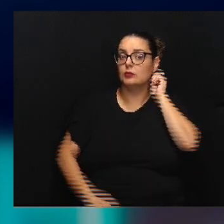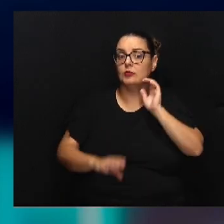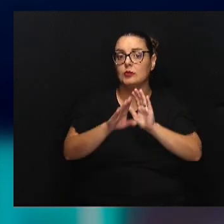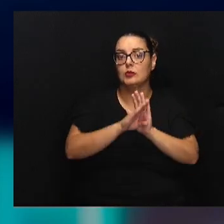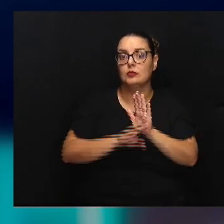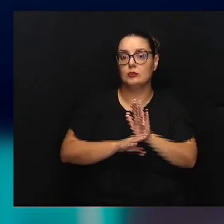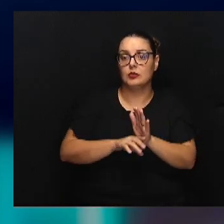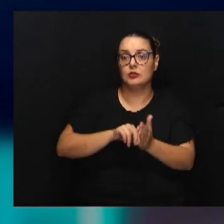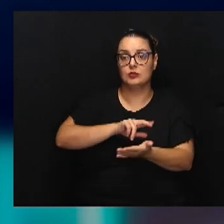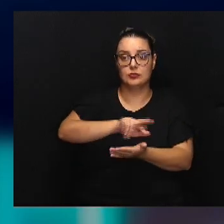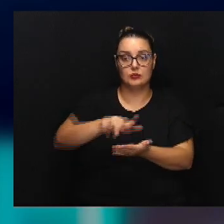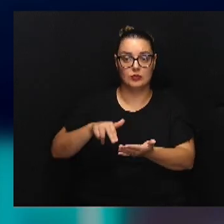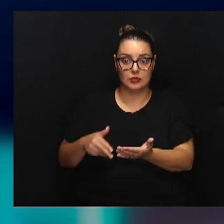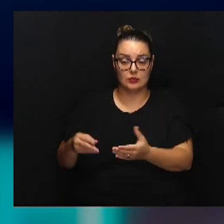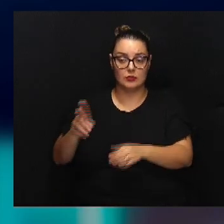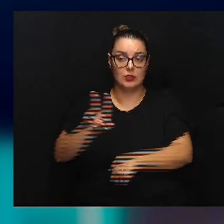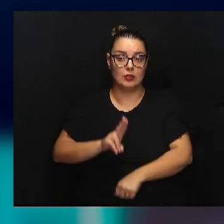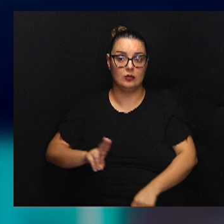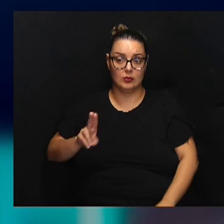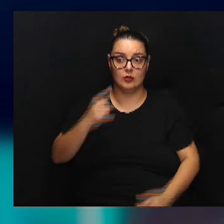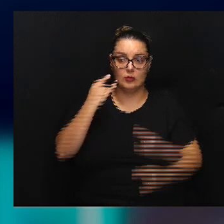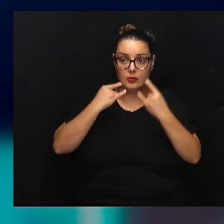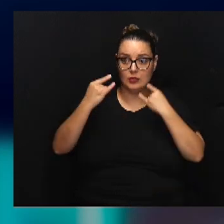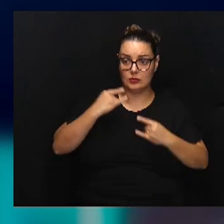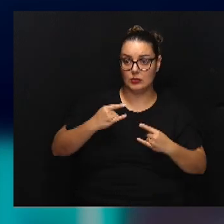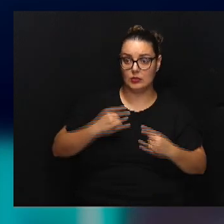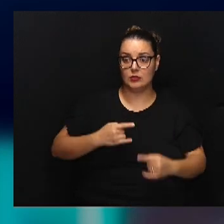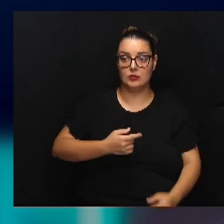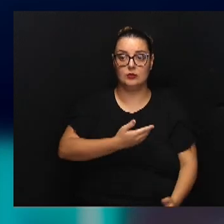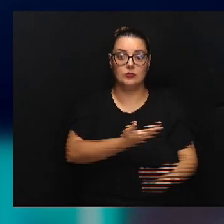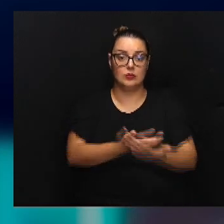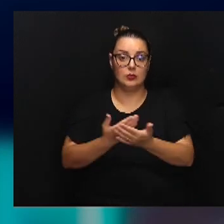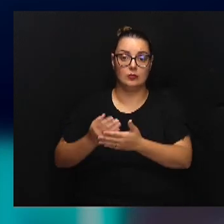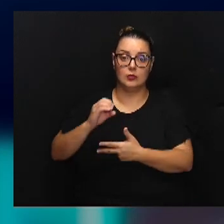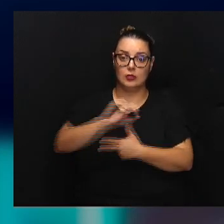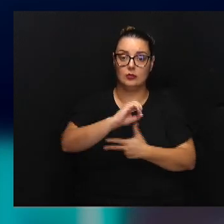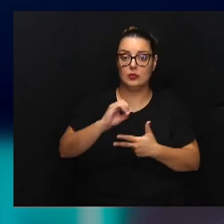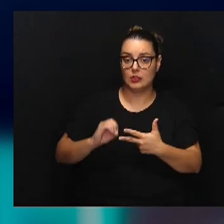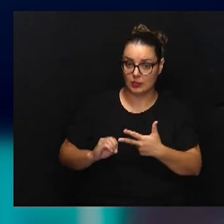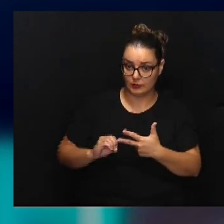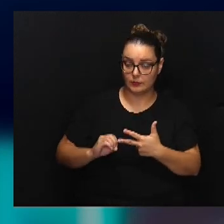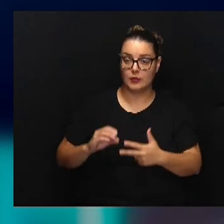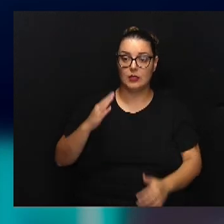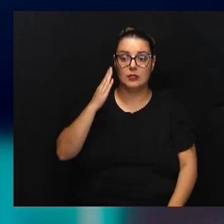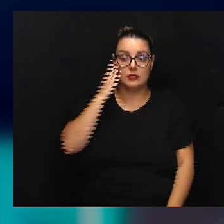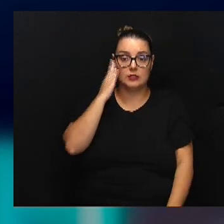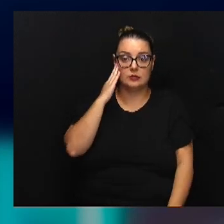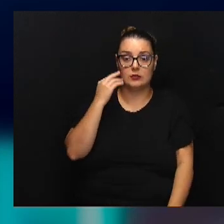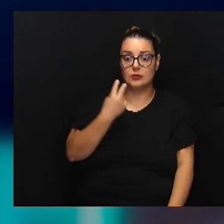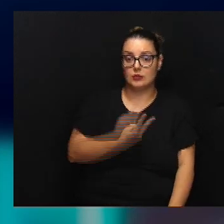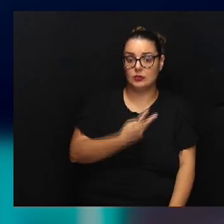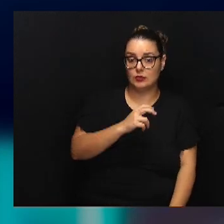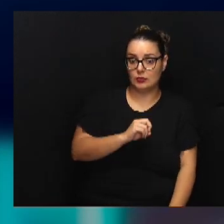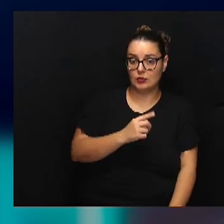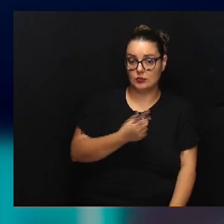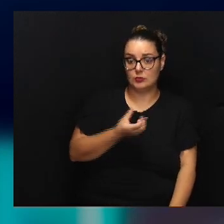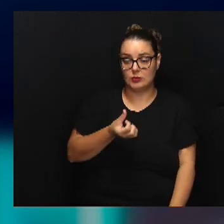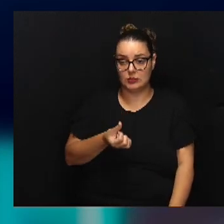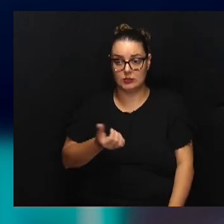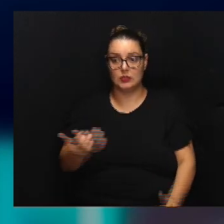foi exatamente o interesse dos estudantes, dos jovens, né, pelo Enem, né? Nós sabemos que entre